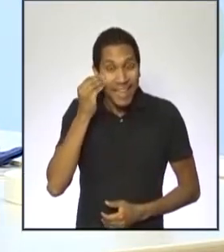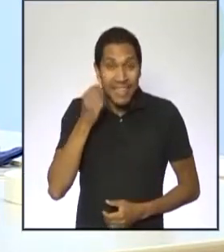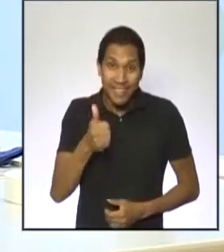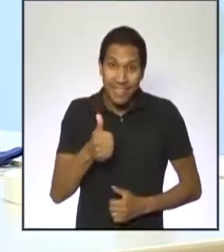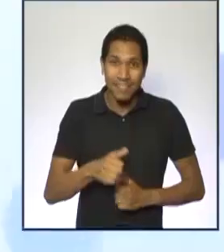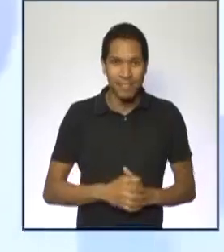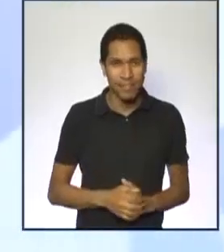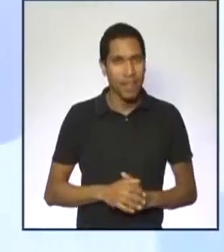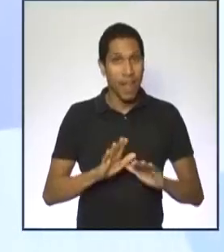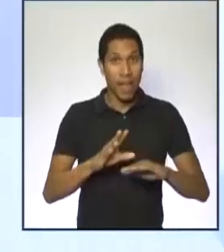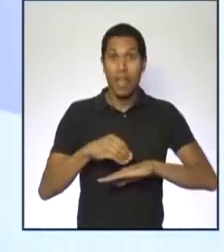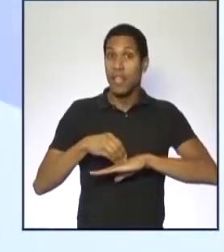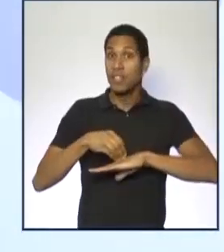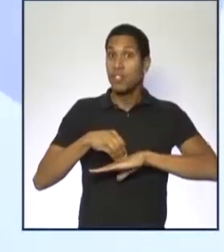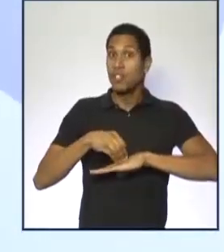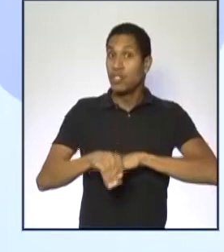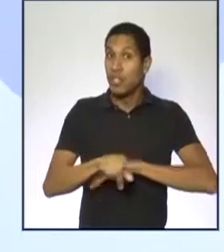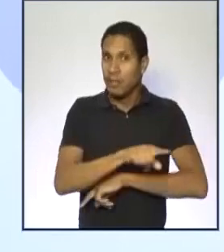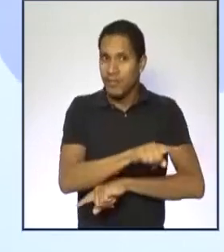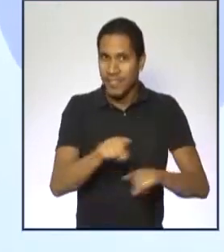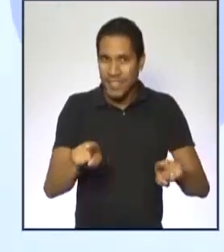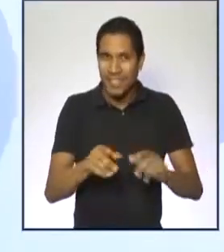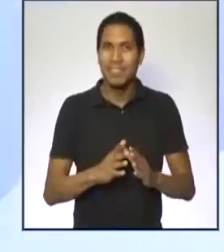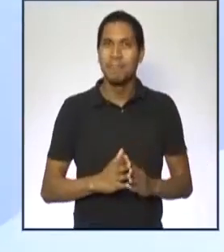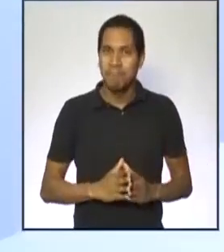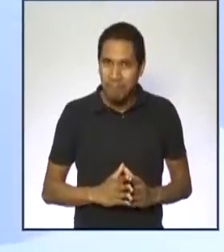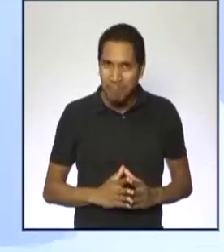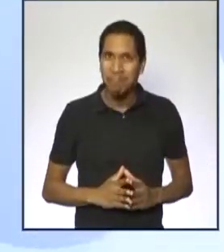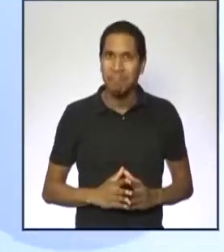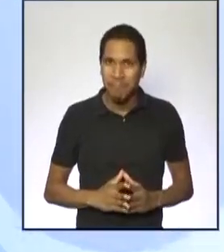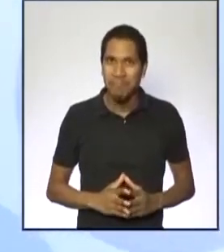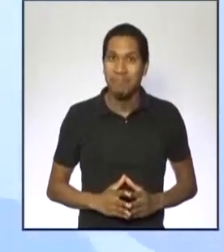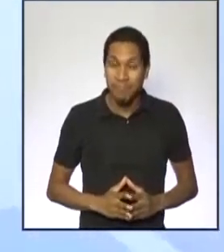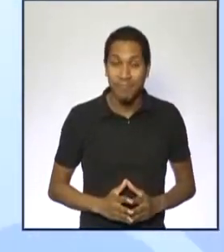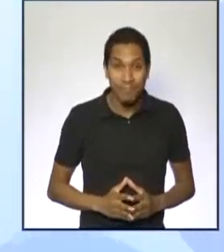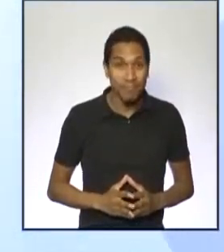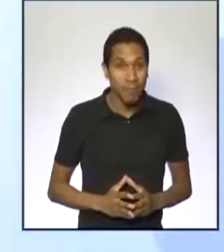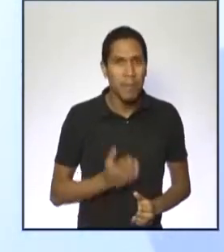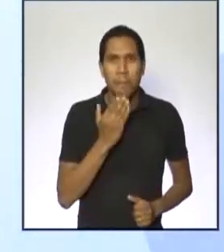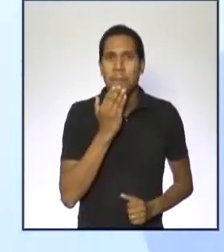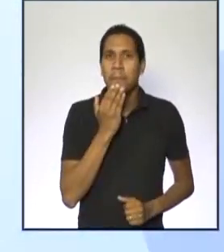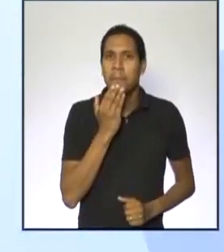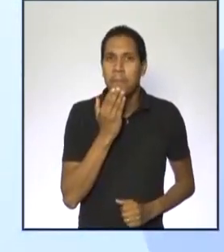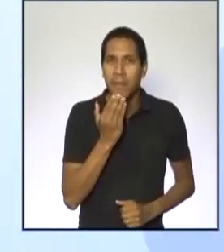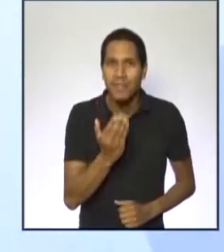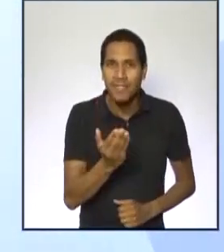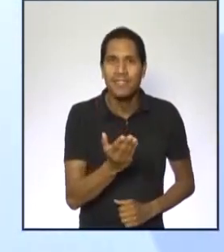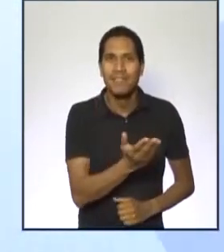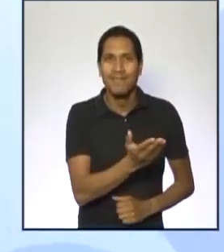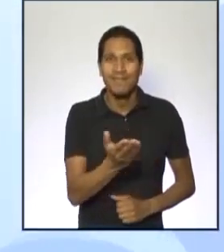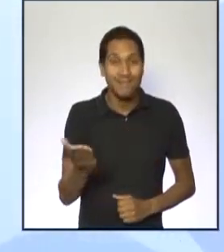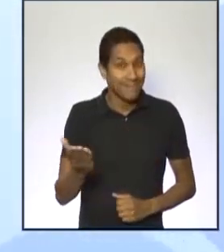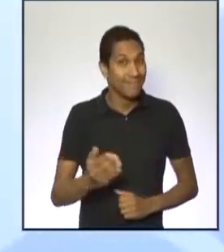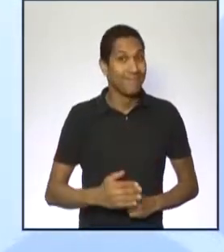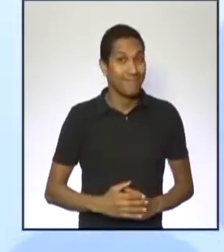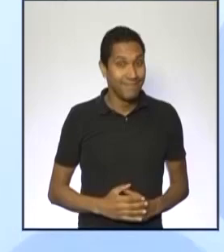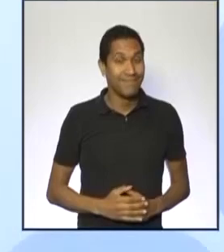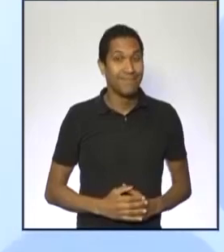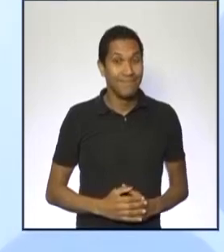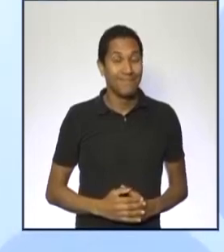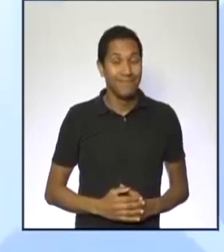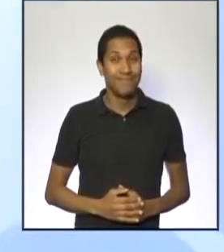quero deixar uma dica aí para vocês, tá? Eu quero pedir para vocês que